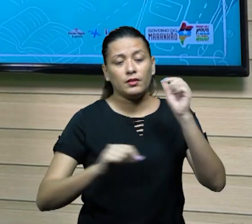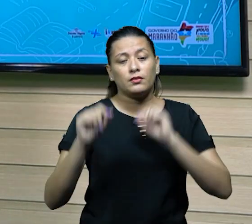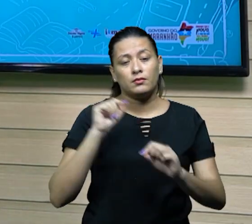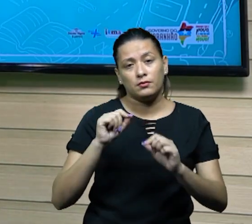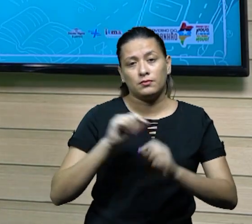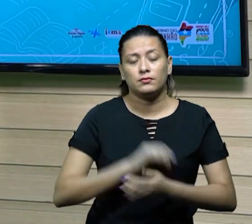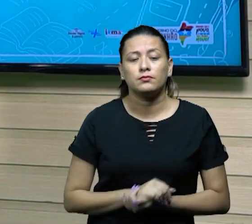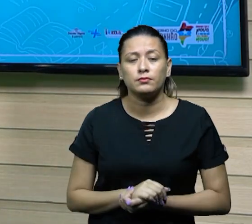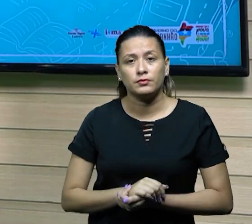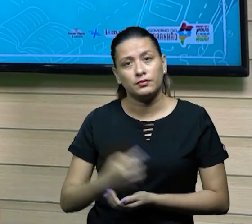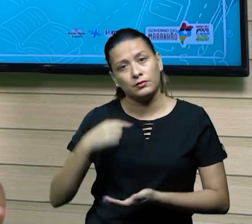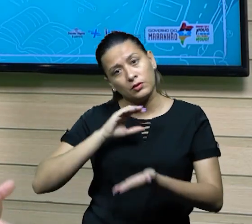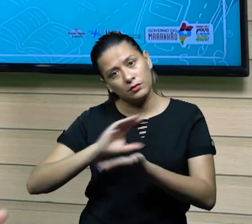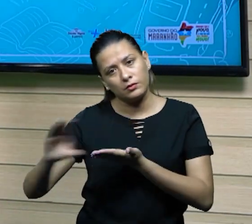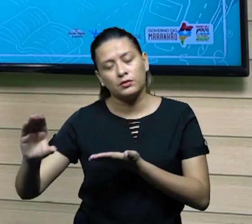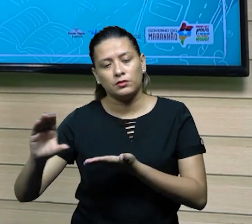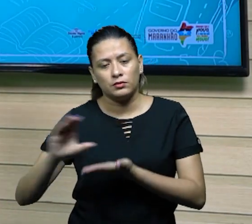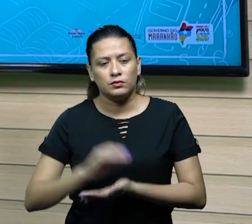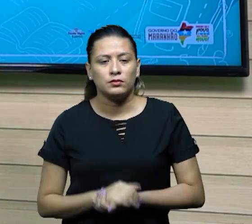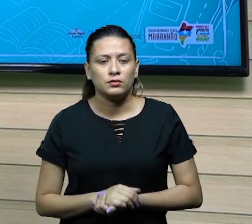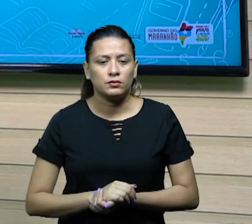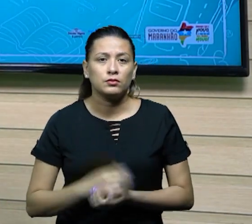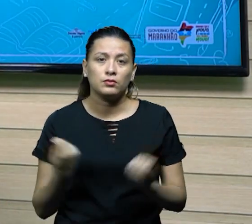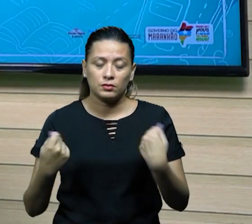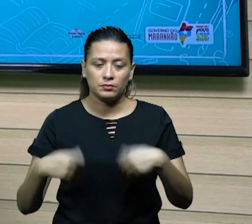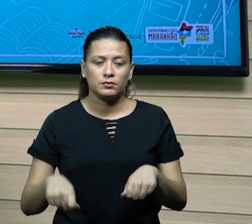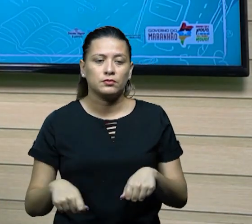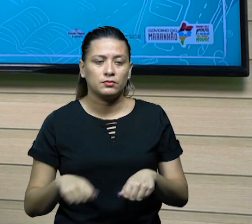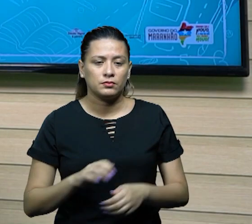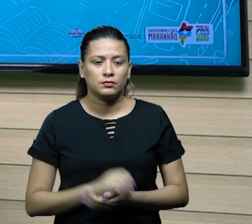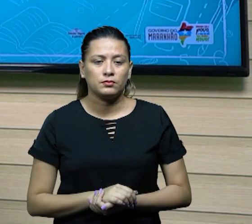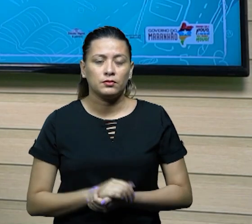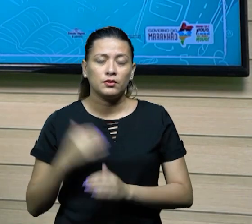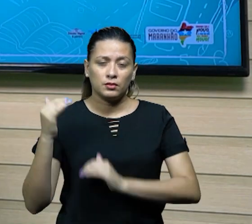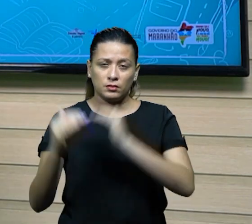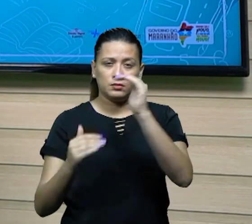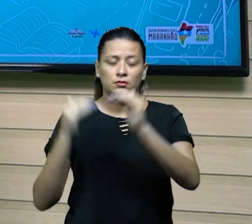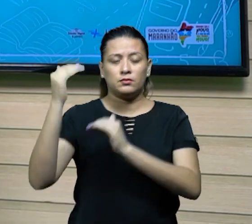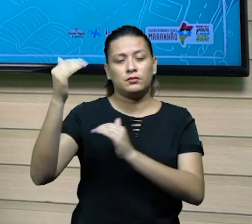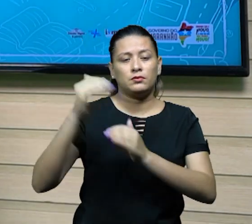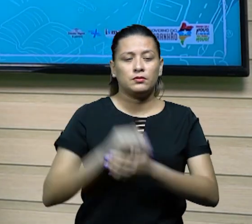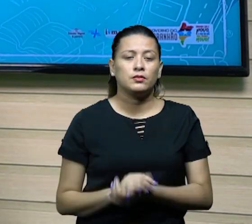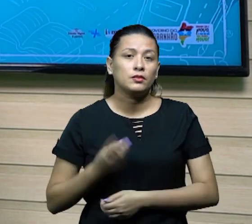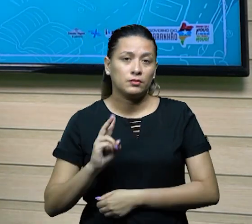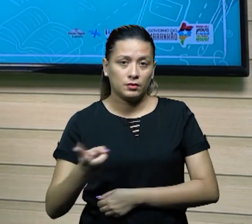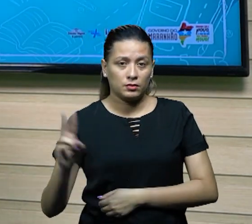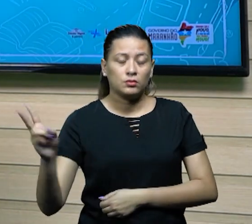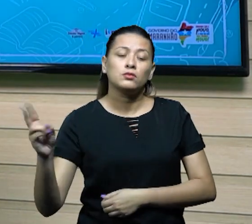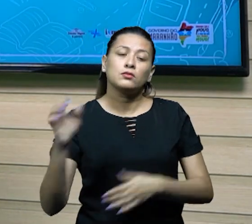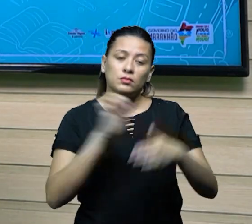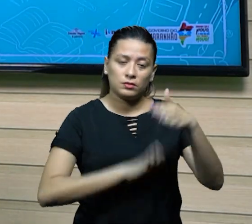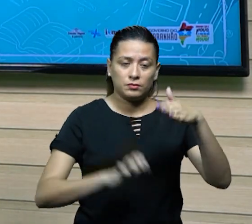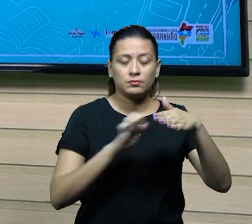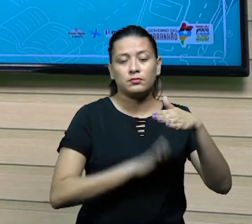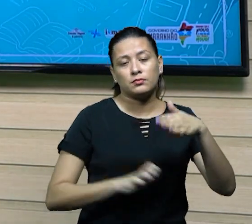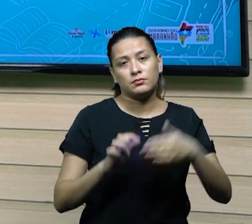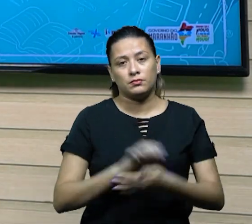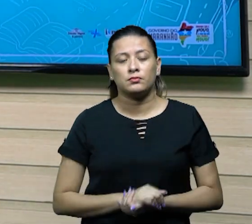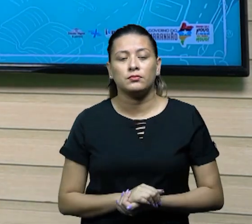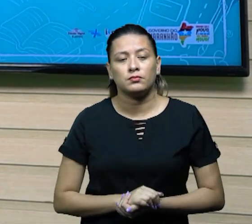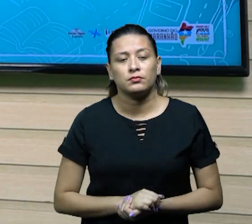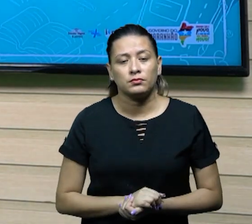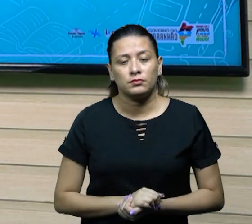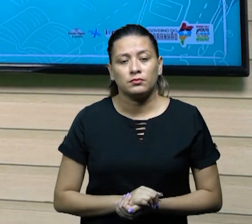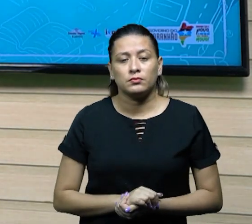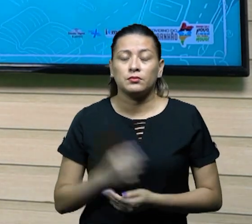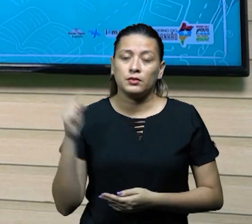oferecer um treinamento e meu funcionário vai embora depois. Não pense dessa forma, pense pelo outro lado. Eu vou investir nele, eu vou